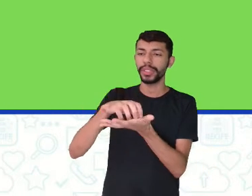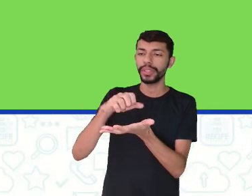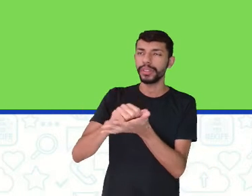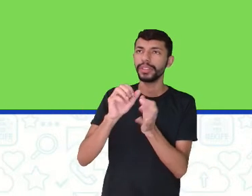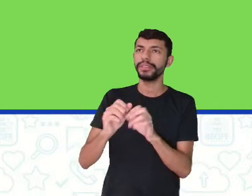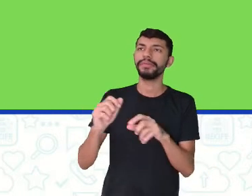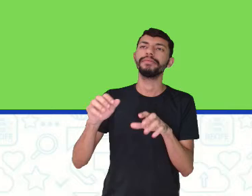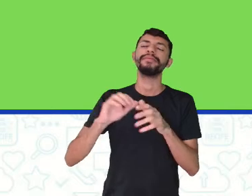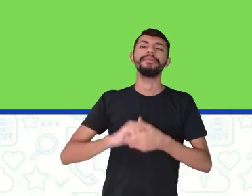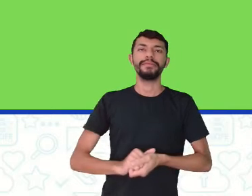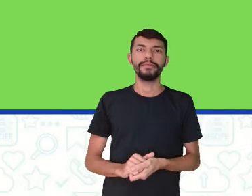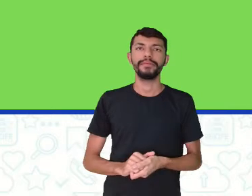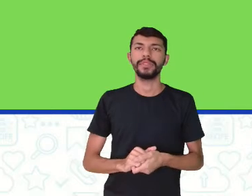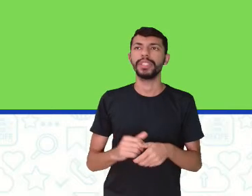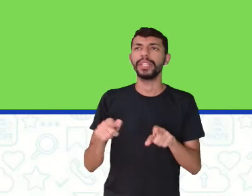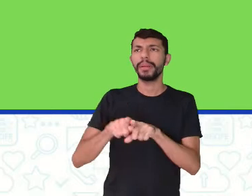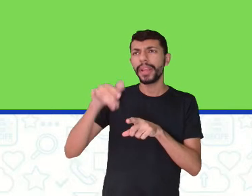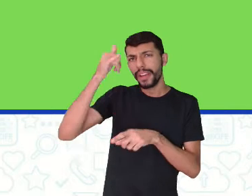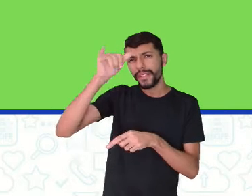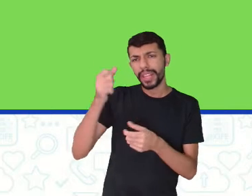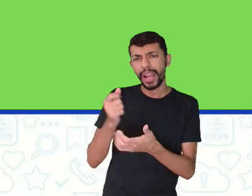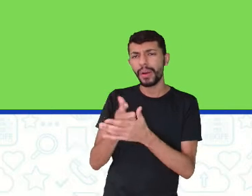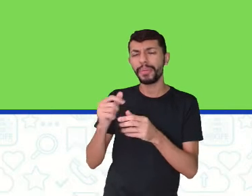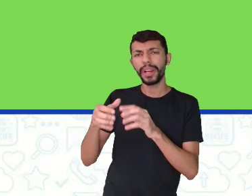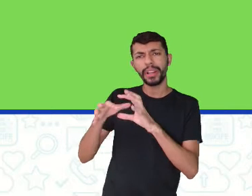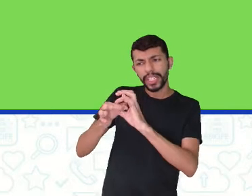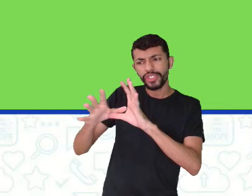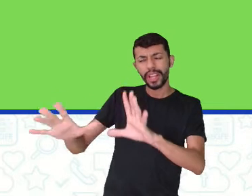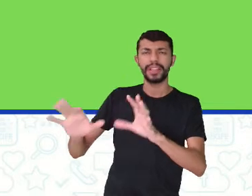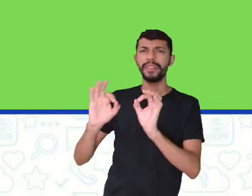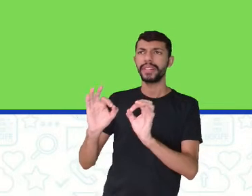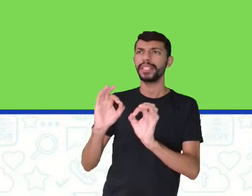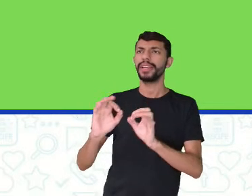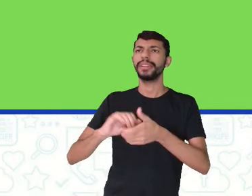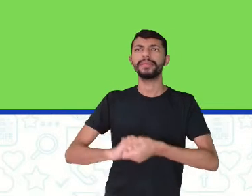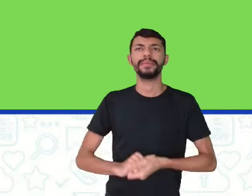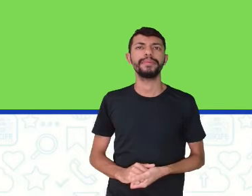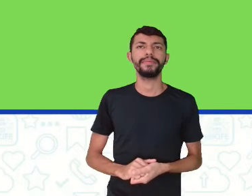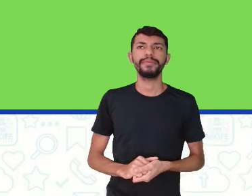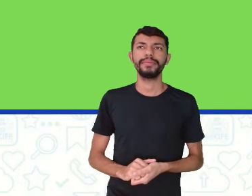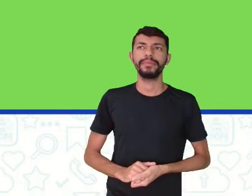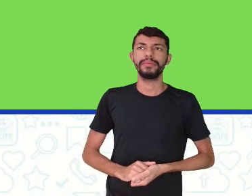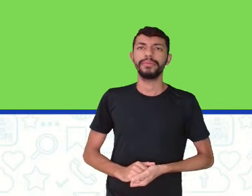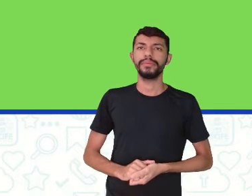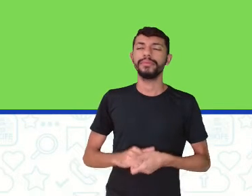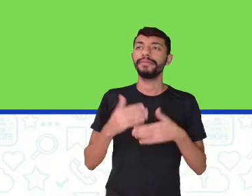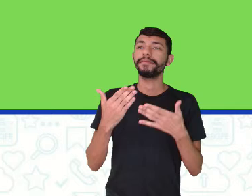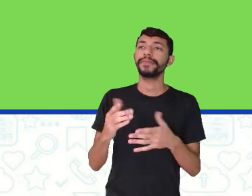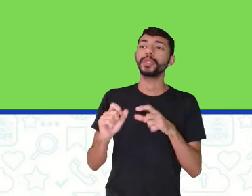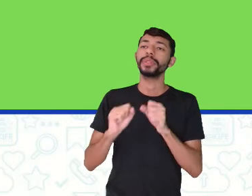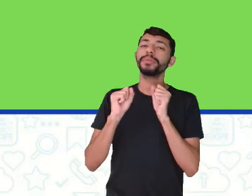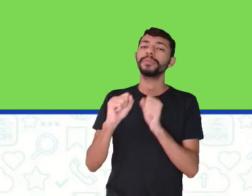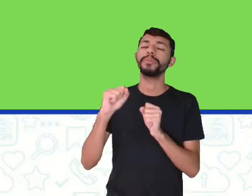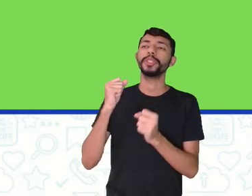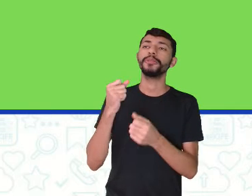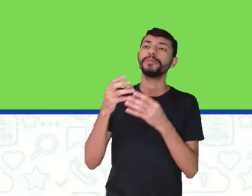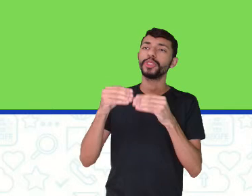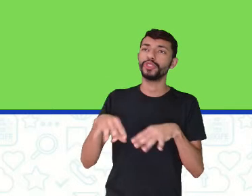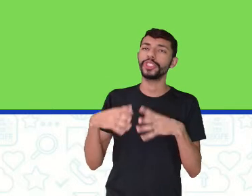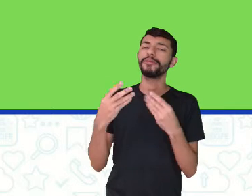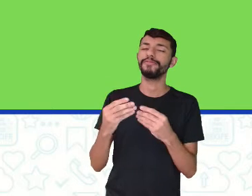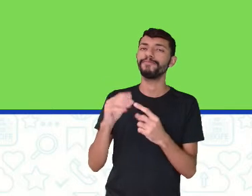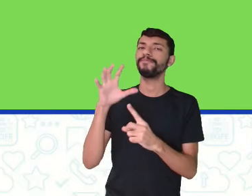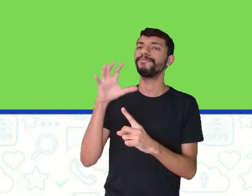esses animais, deixar eles soltos, viver no ambiente deles para não ficar em extinção. Que isso vai afetar muito, a gente sabe que